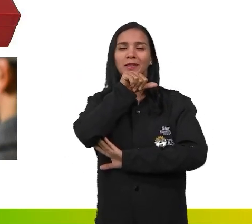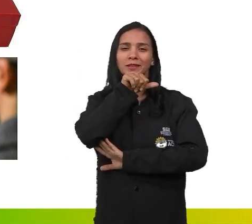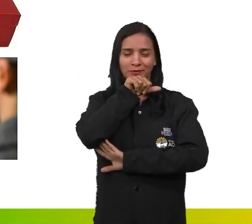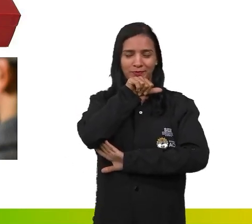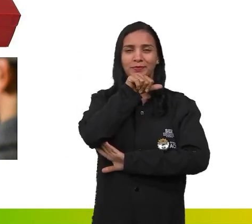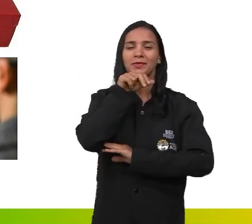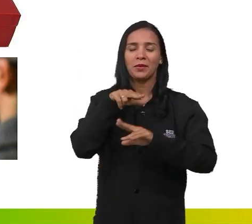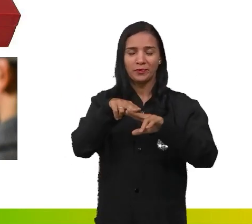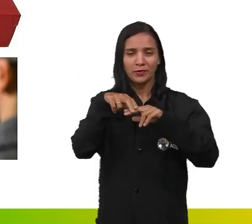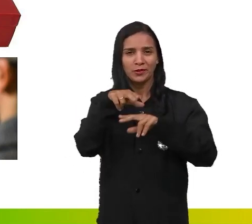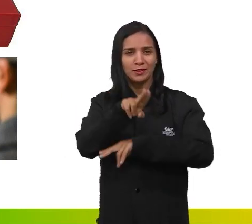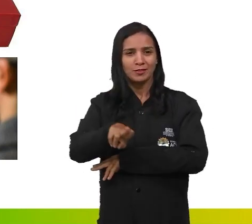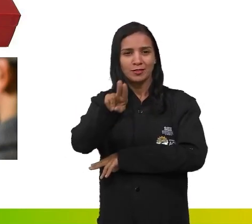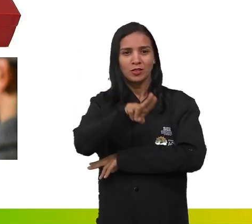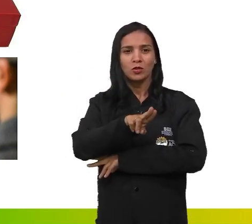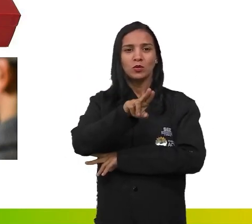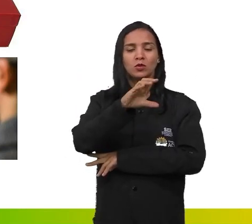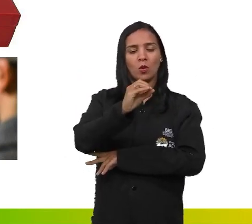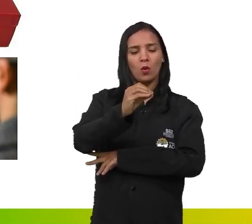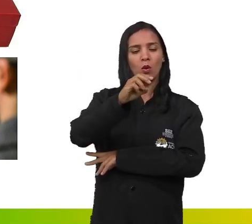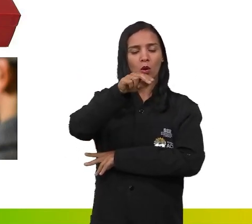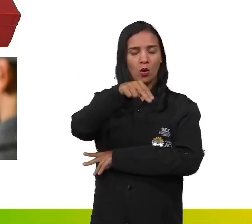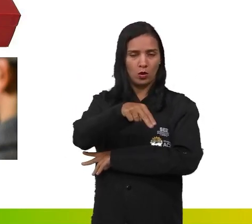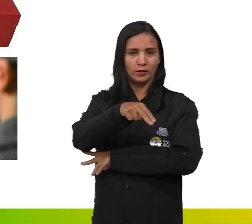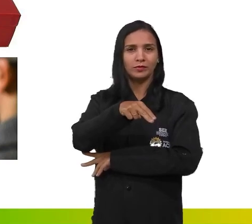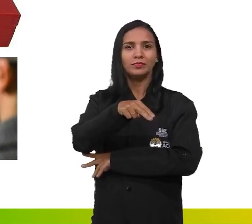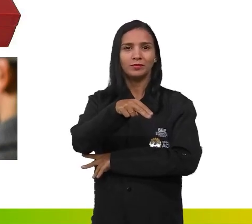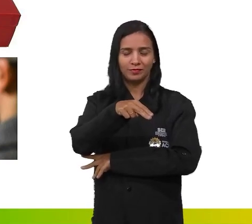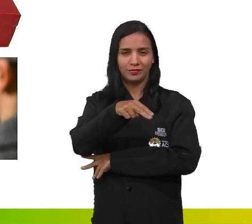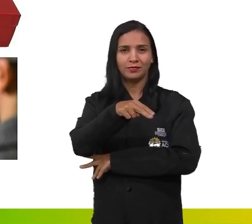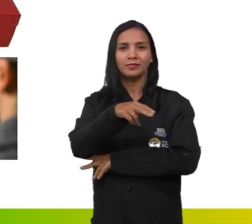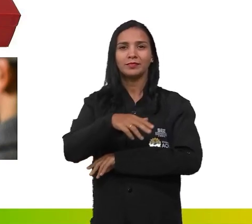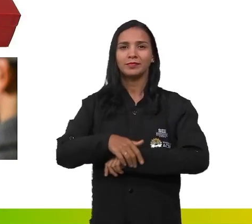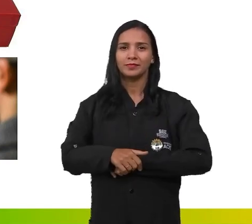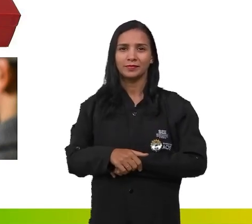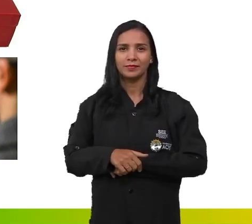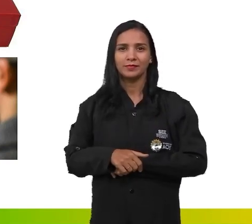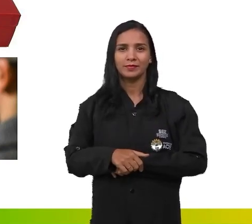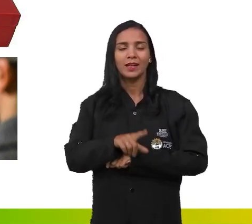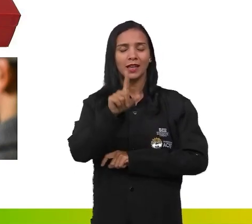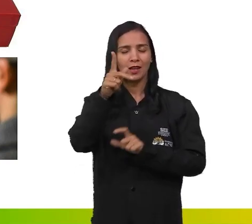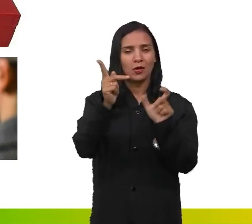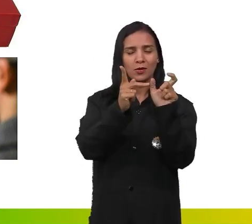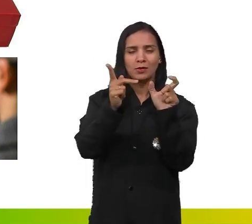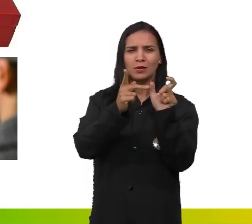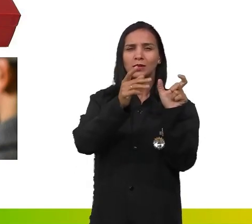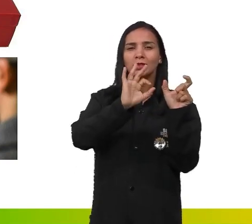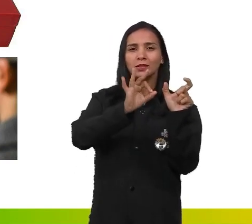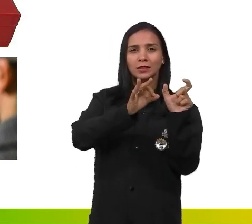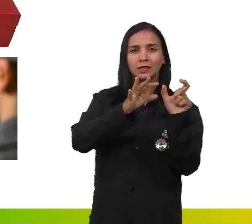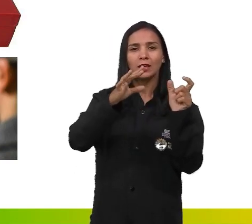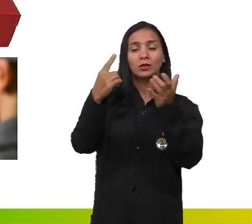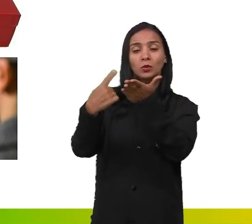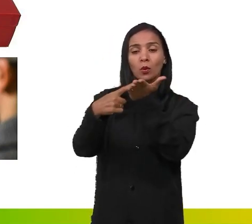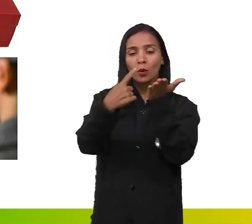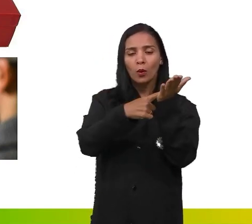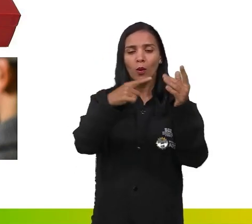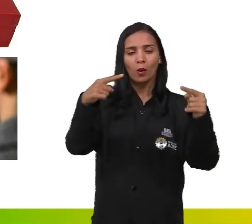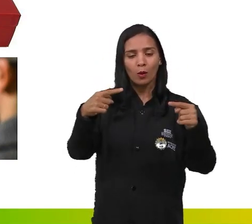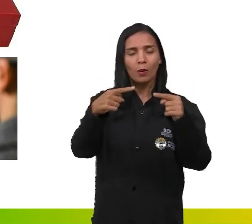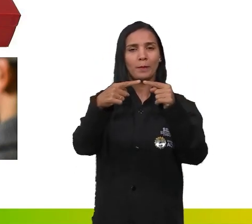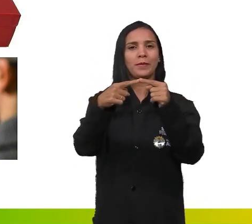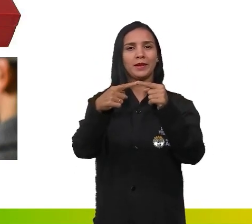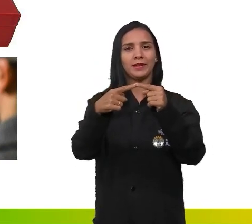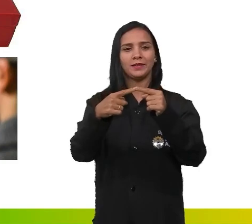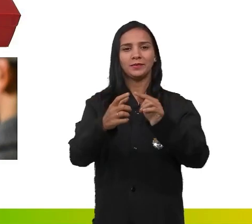no Dia das Mães, eu vou utilizar o on, que é a preposição, nesse caso,